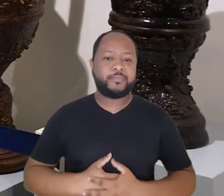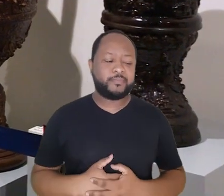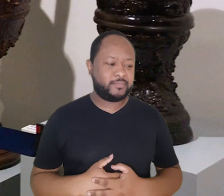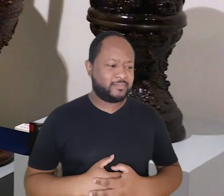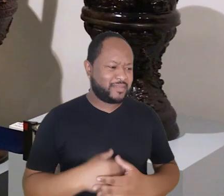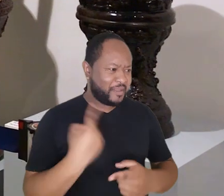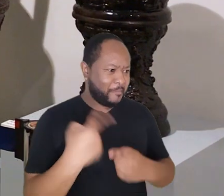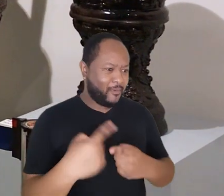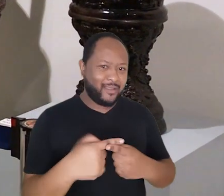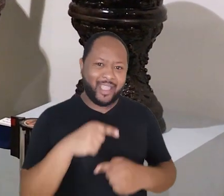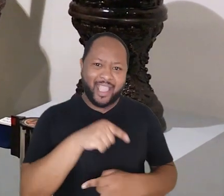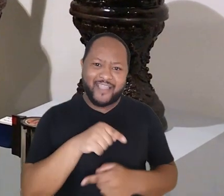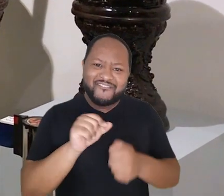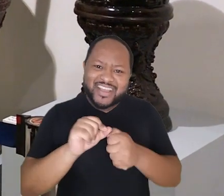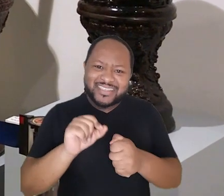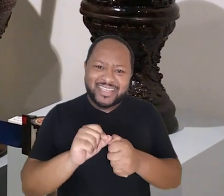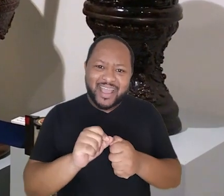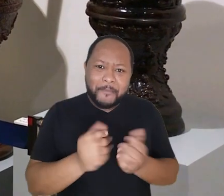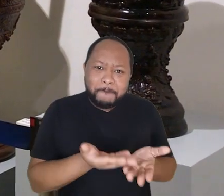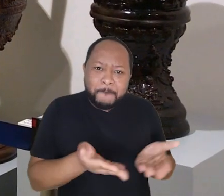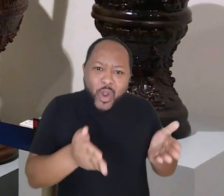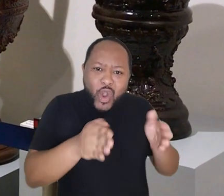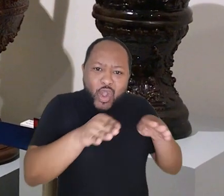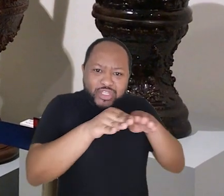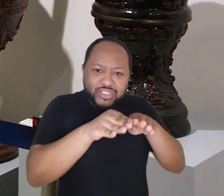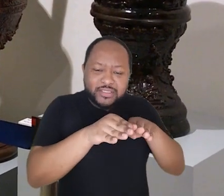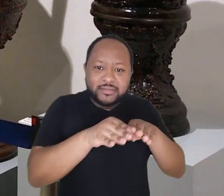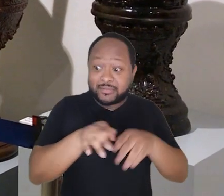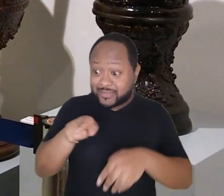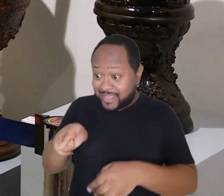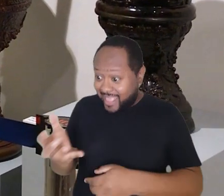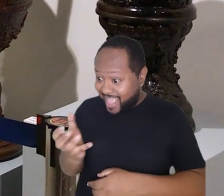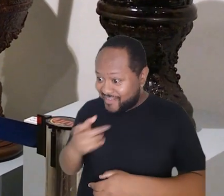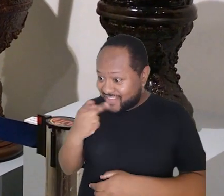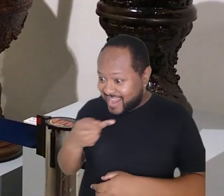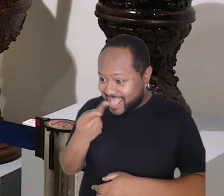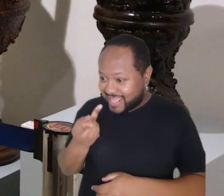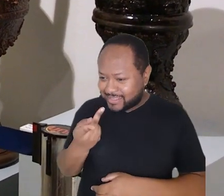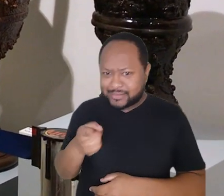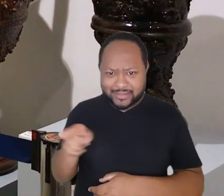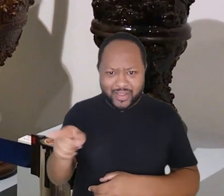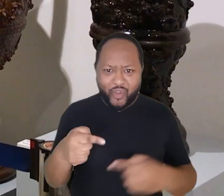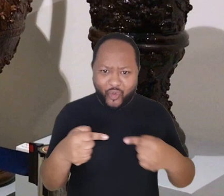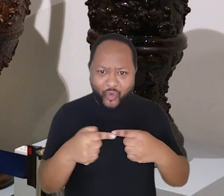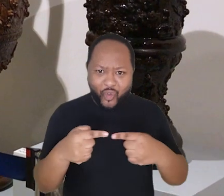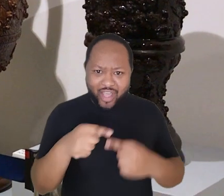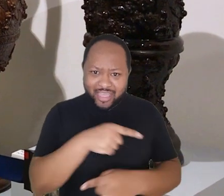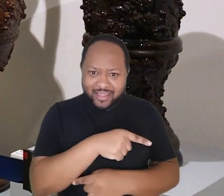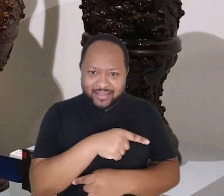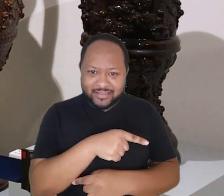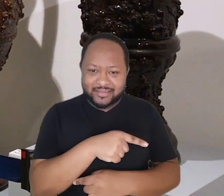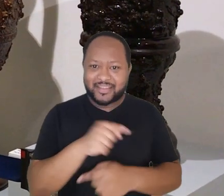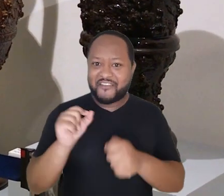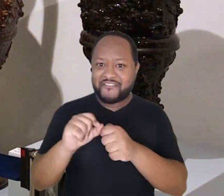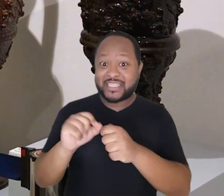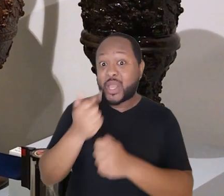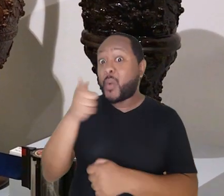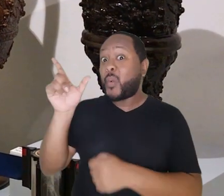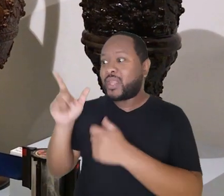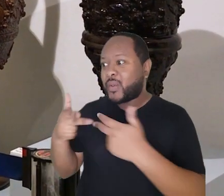Porque ele fazia pote? Você quer falar também? Não? Você concorda com ele? Ou você acha que ele fazia outra